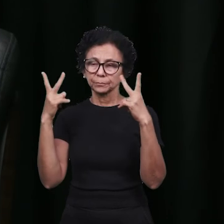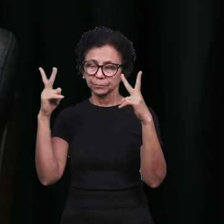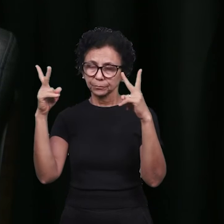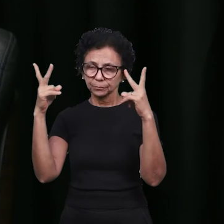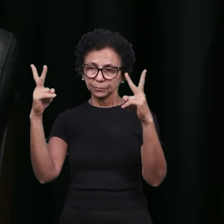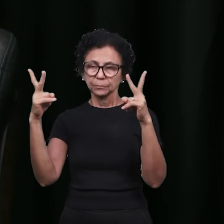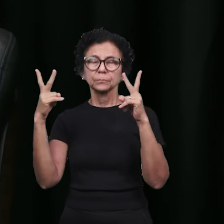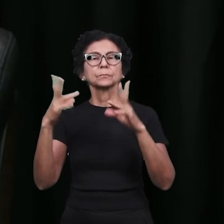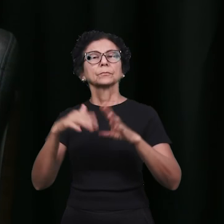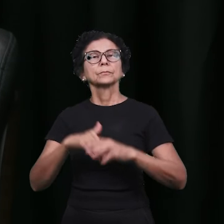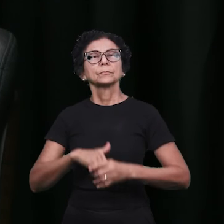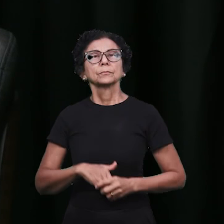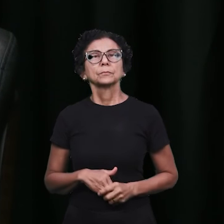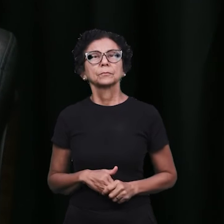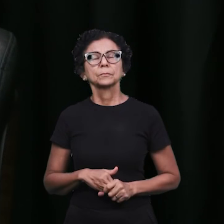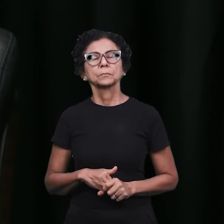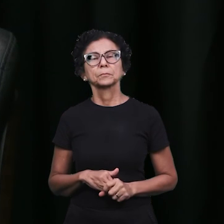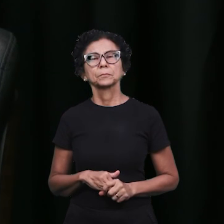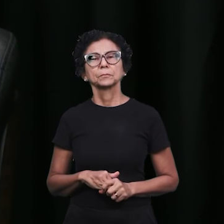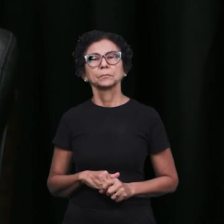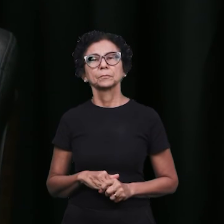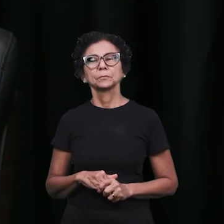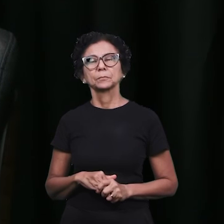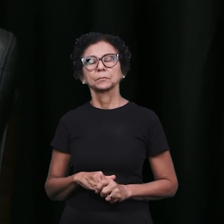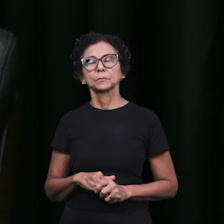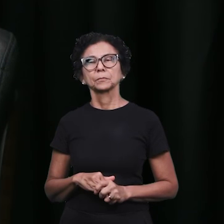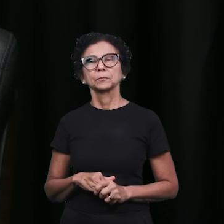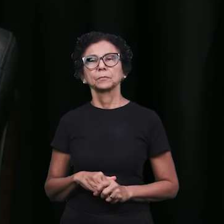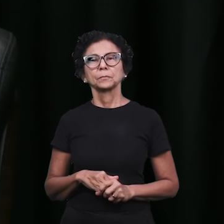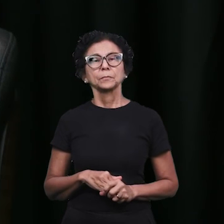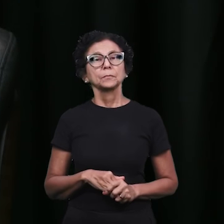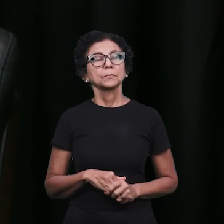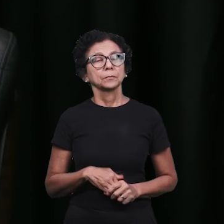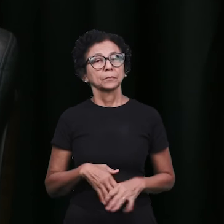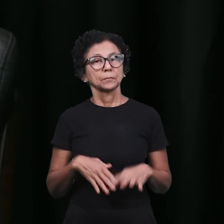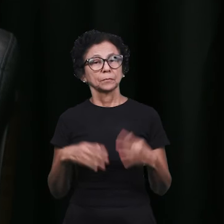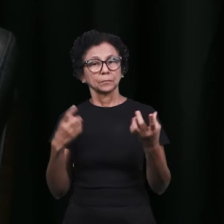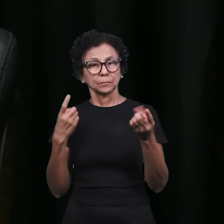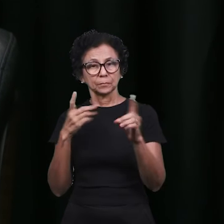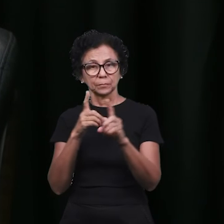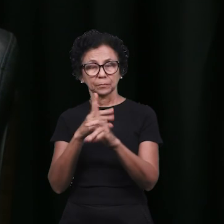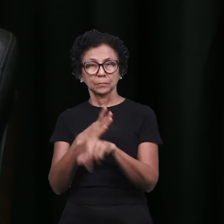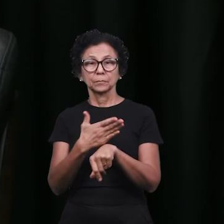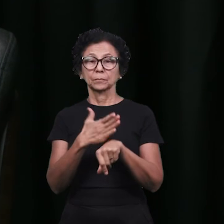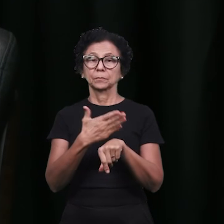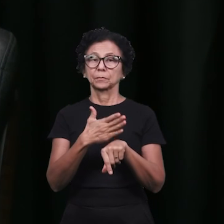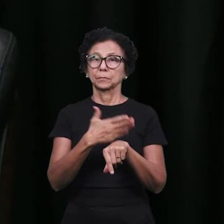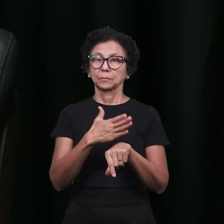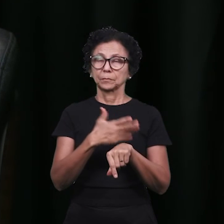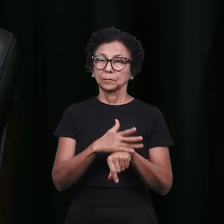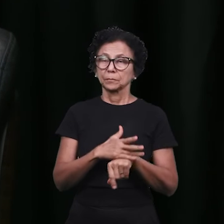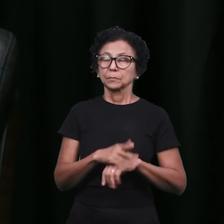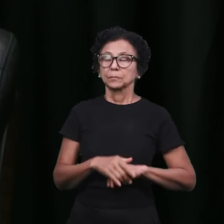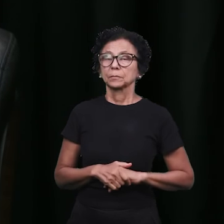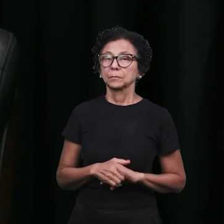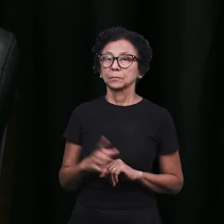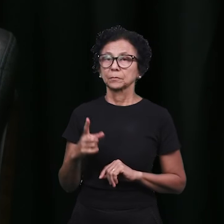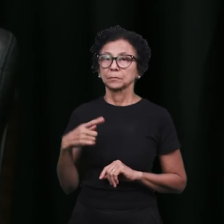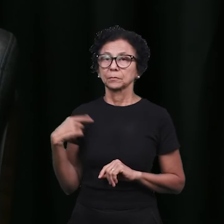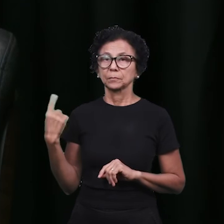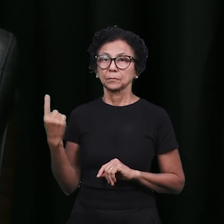no poder do sangue de Jesus. É baseado nessa doutrina, vivendo essa doutrina, que hoje